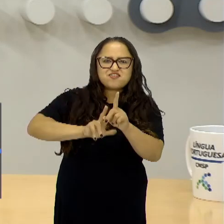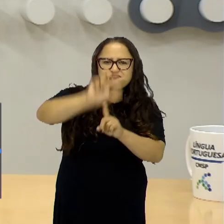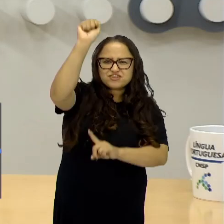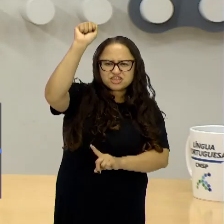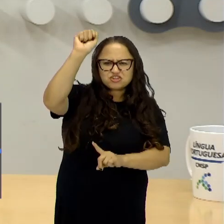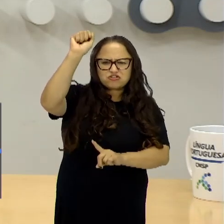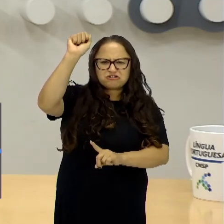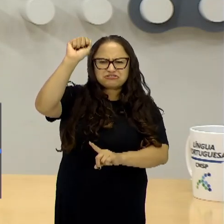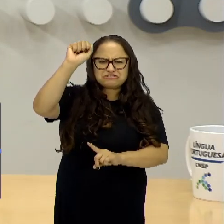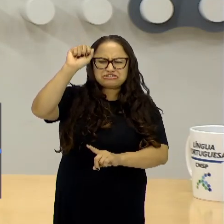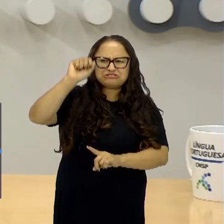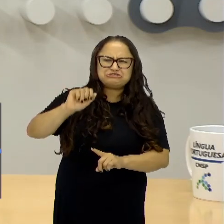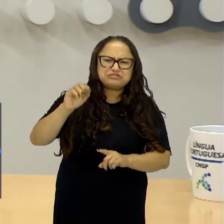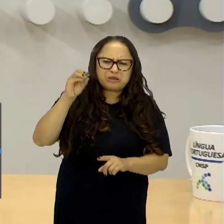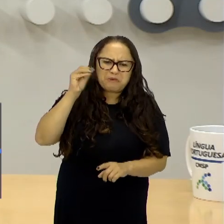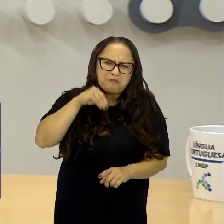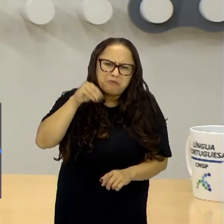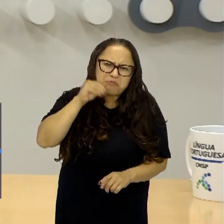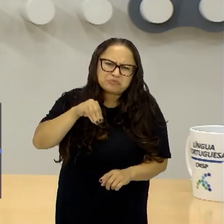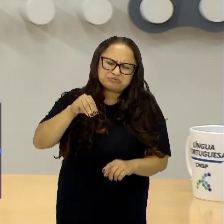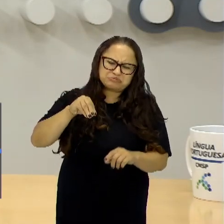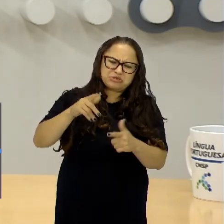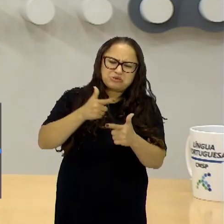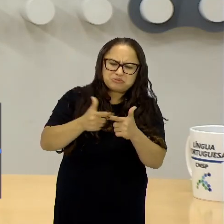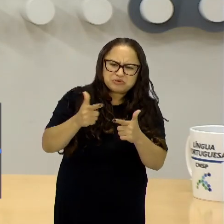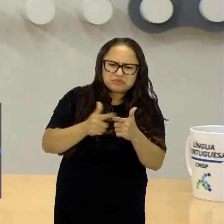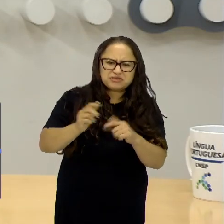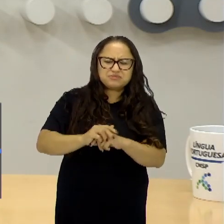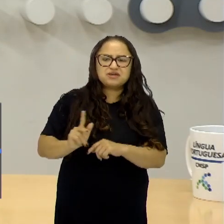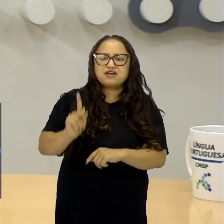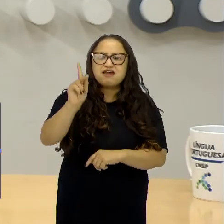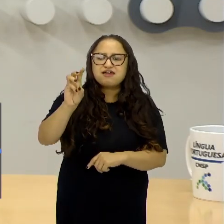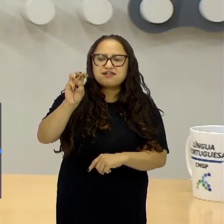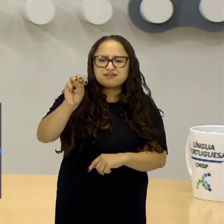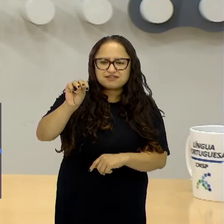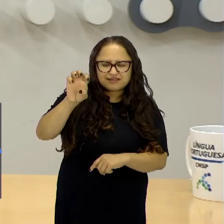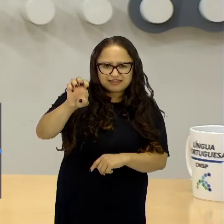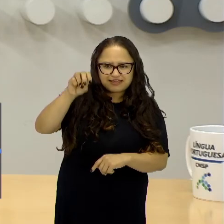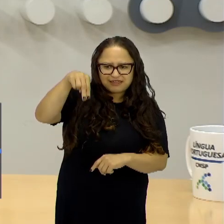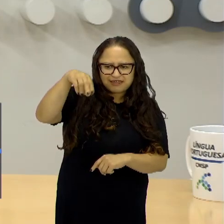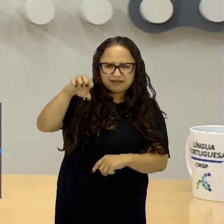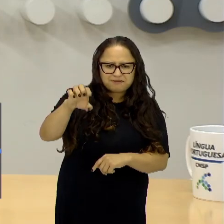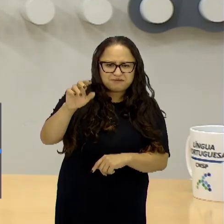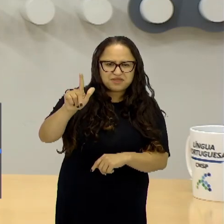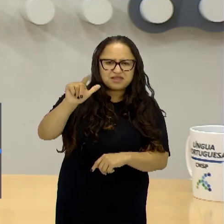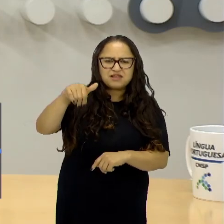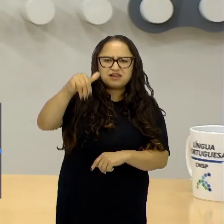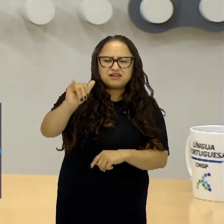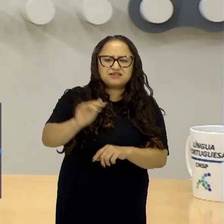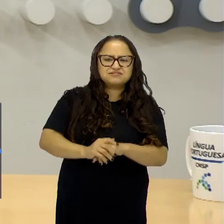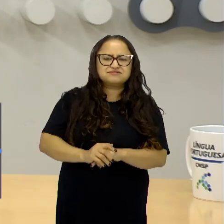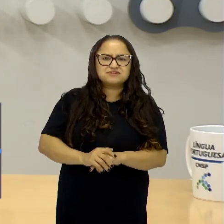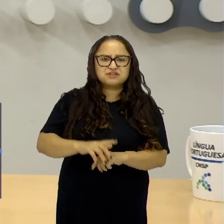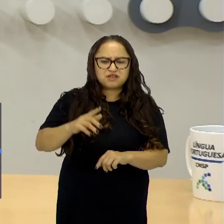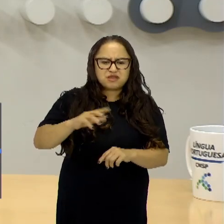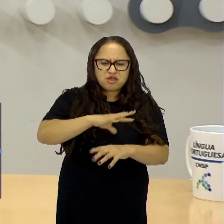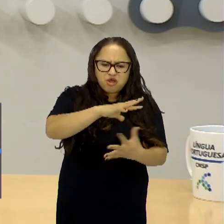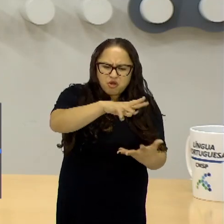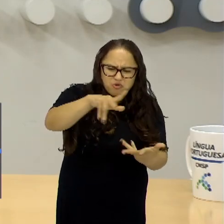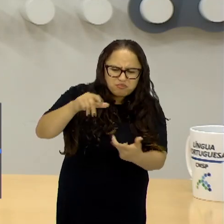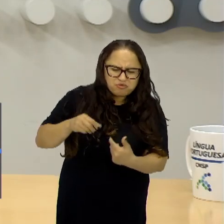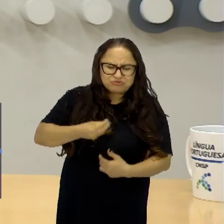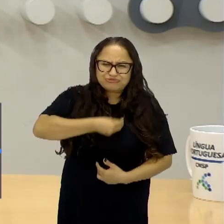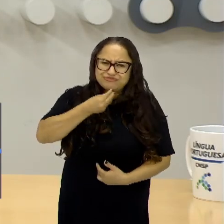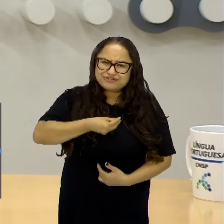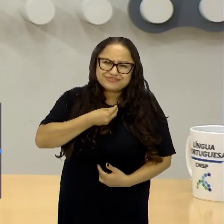crise, pandemia. Nossa, legal. A Kemily não fez a gradação, mas ela foi bem legal. Ela colocou, nesse mundo não há mais possibilidade de